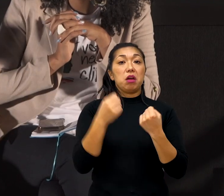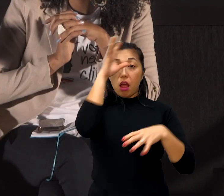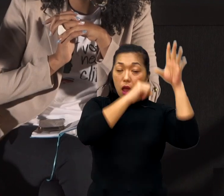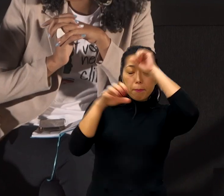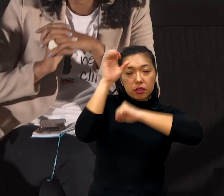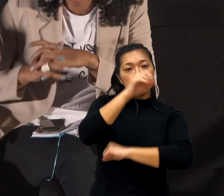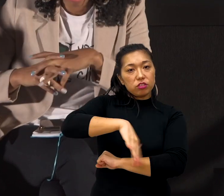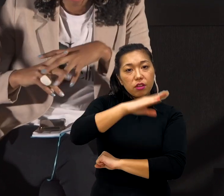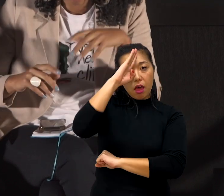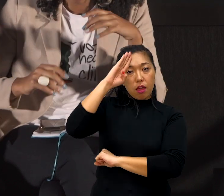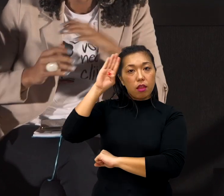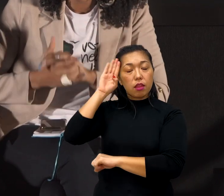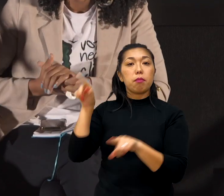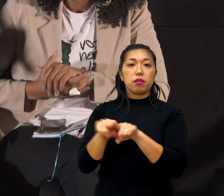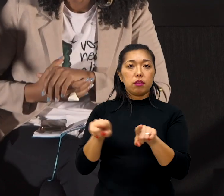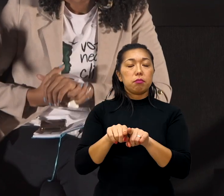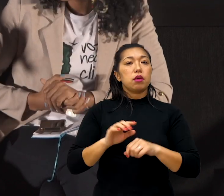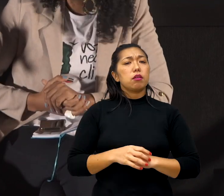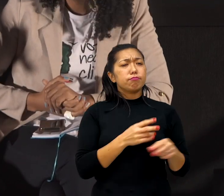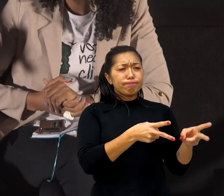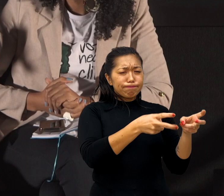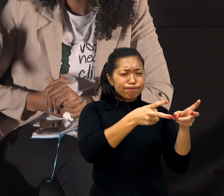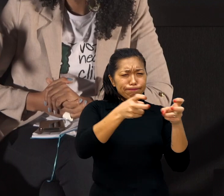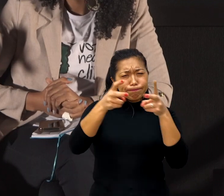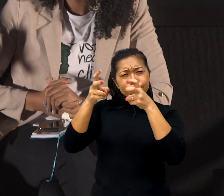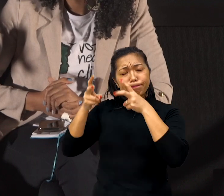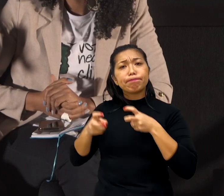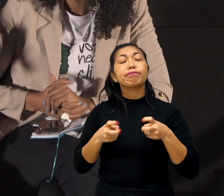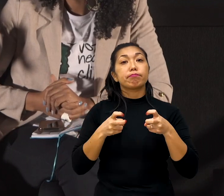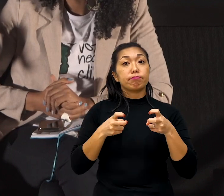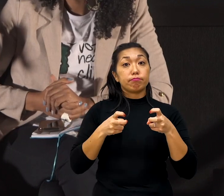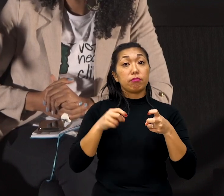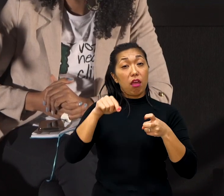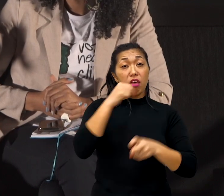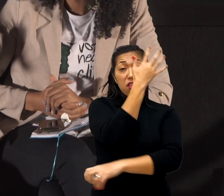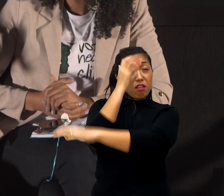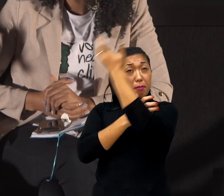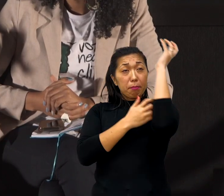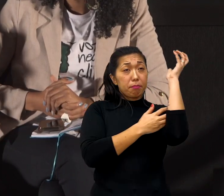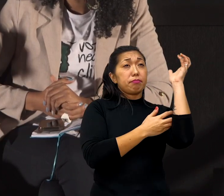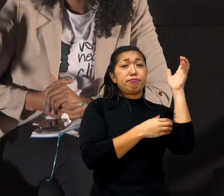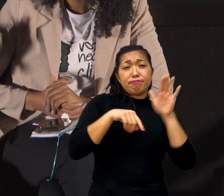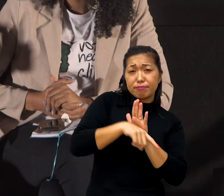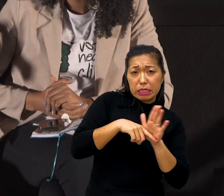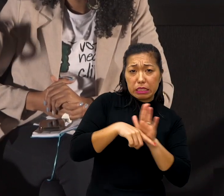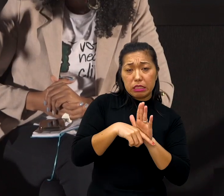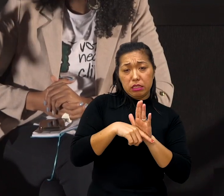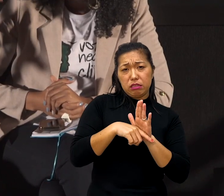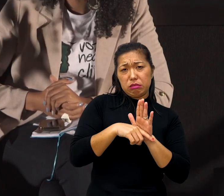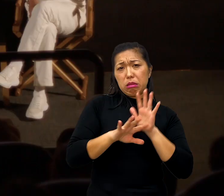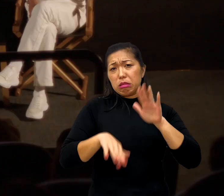nesse espaço também. Eu fui percebendo o quanto esse ambientalismo que está aí, talvez desde